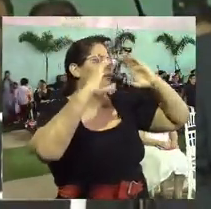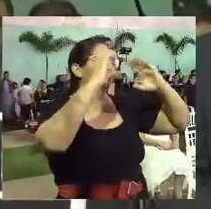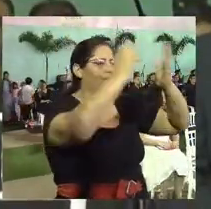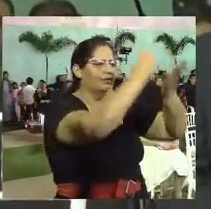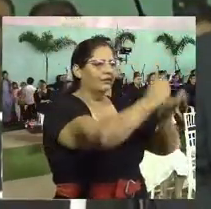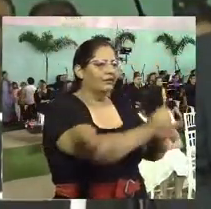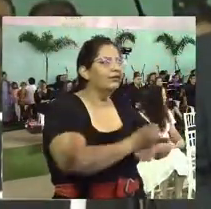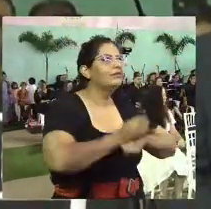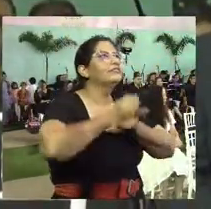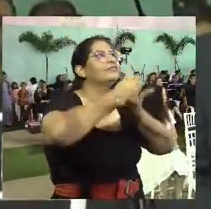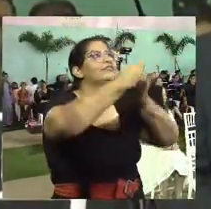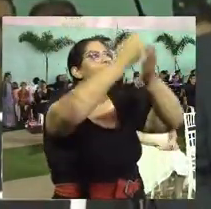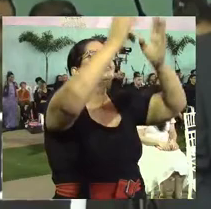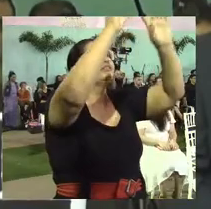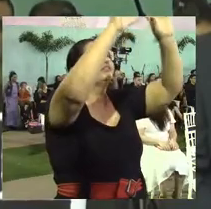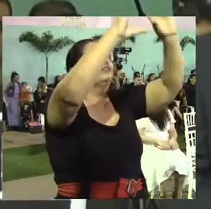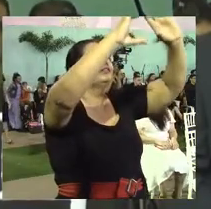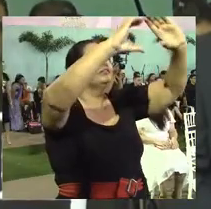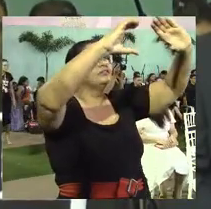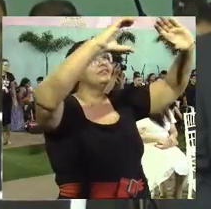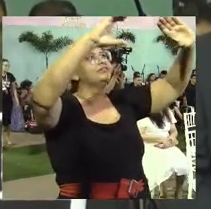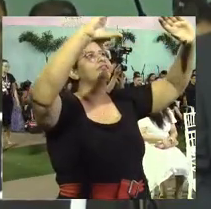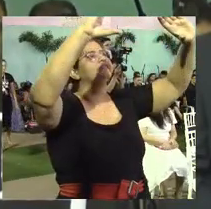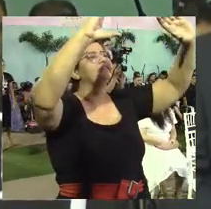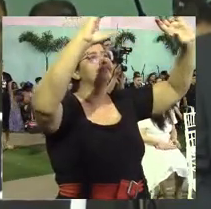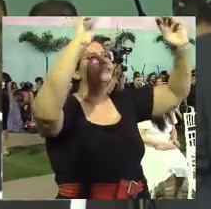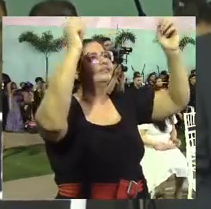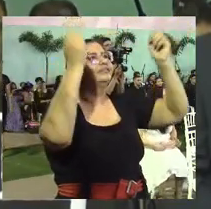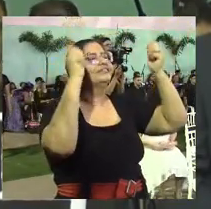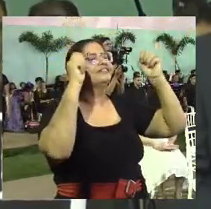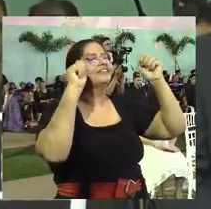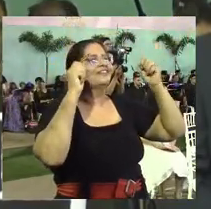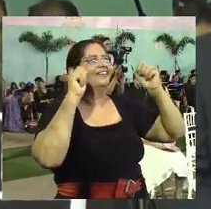adorarei vamos chegar aí no céu